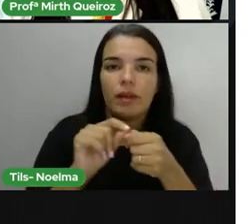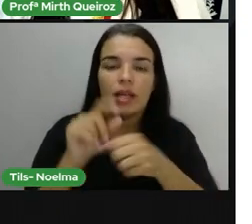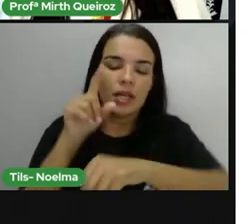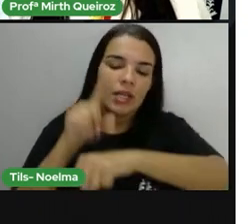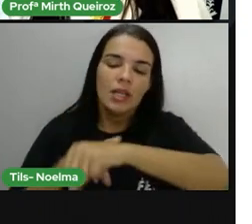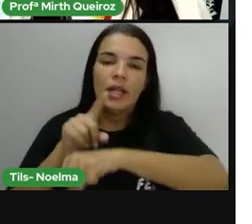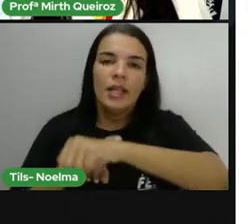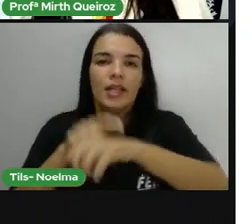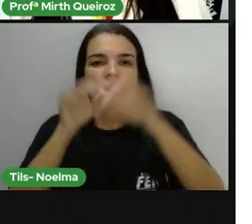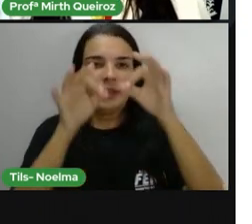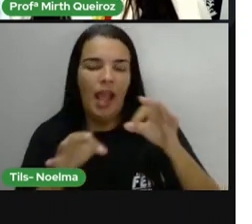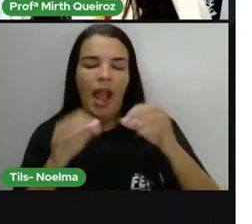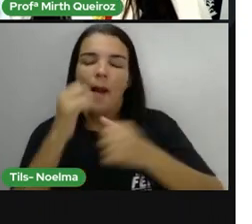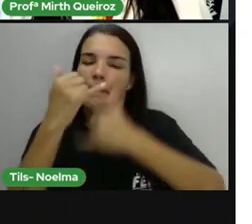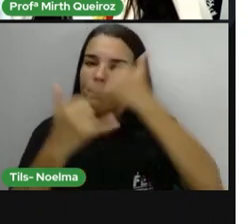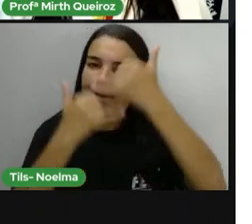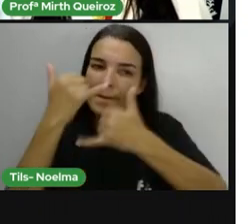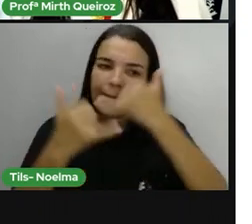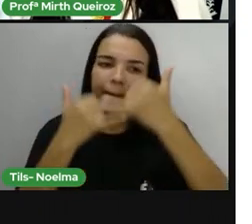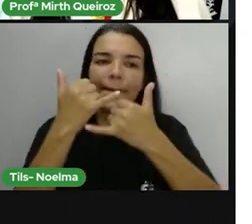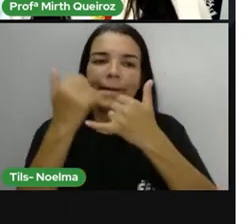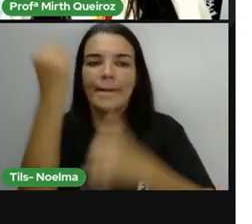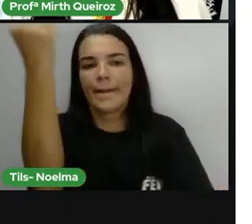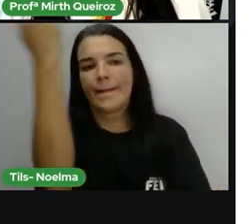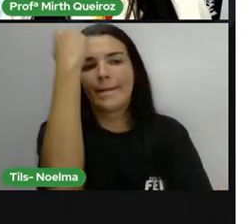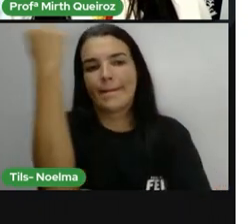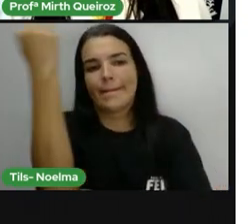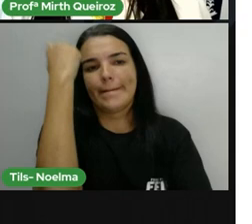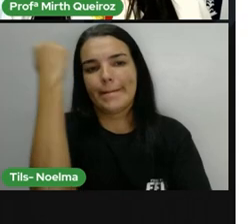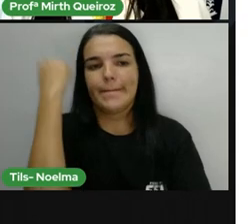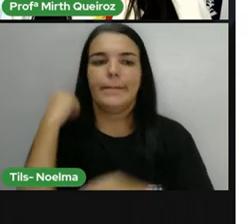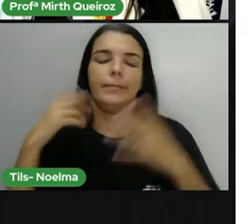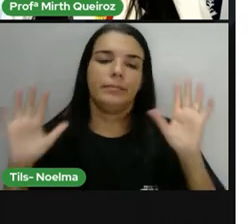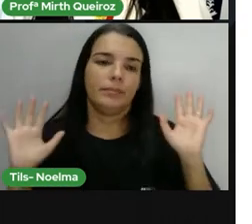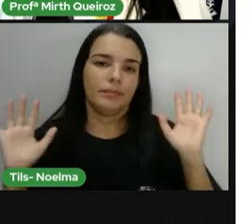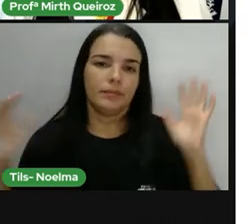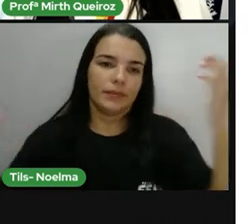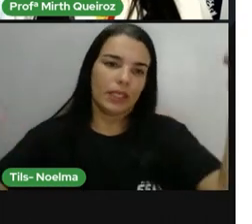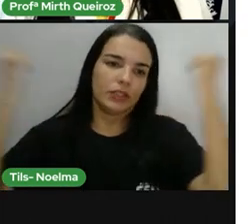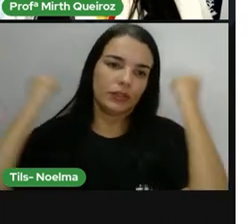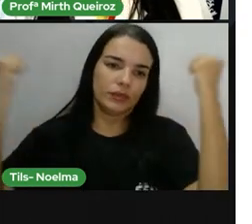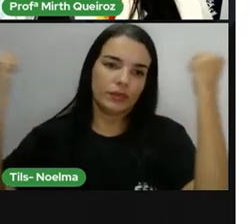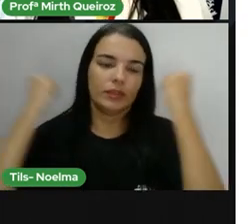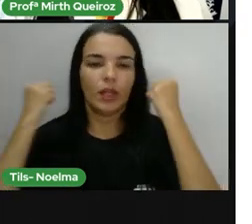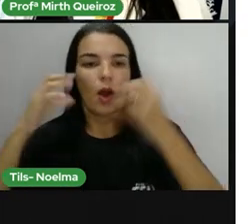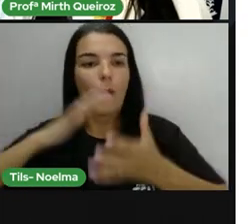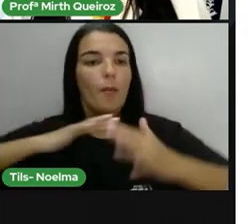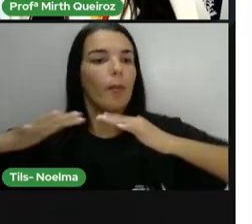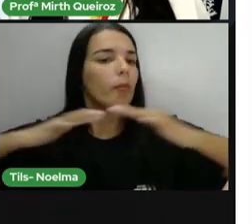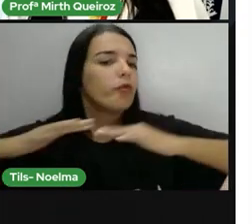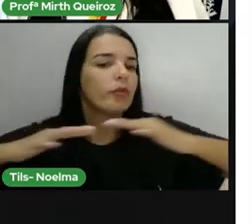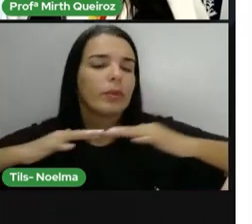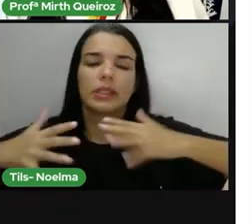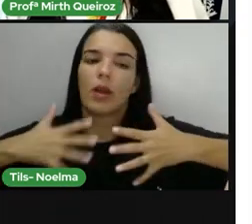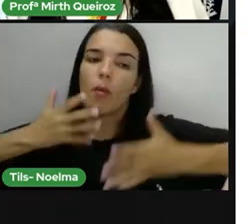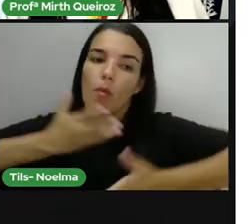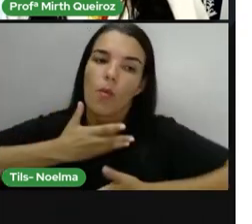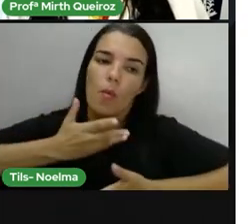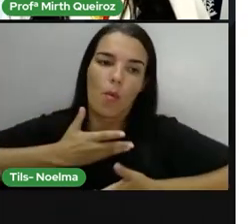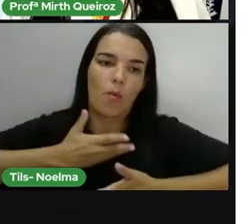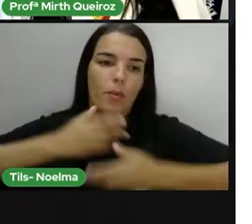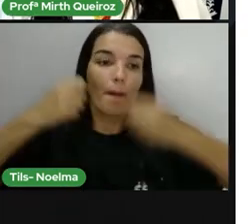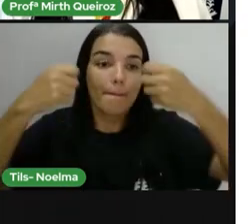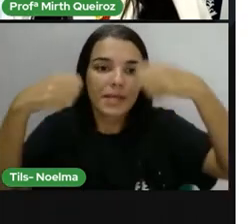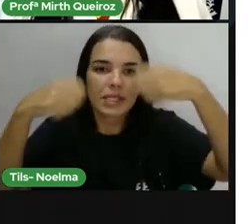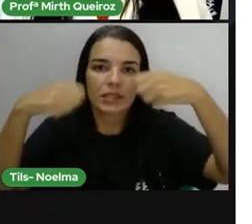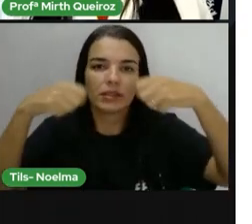tempos aí vocês podem estar realizando brincadeiras, né? Brincadeiras de movimentos, né? Que façam com que